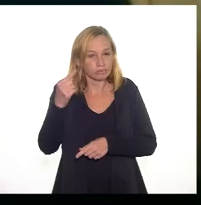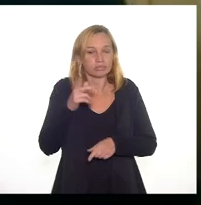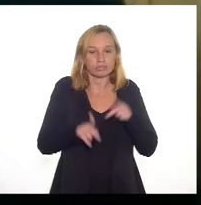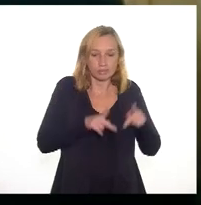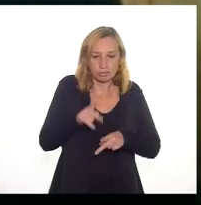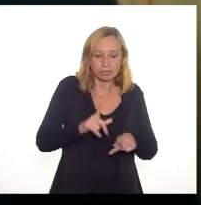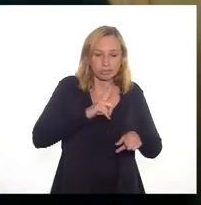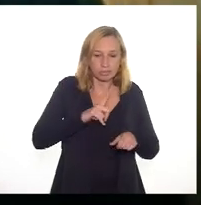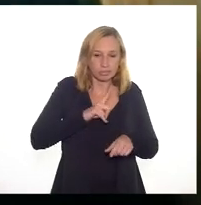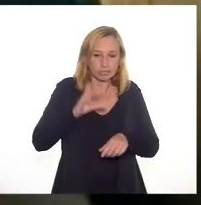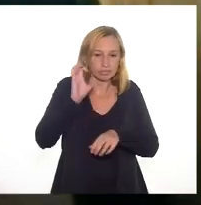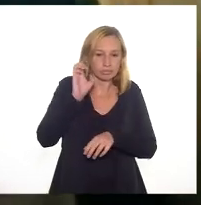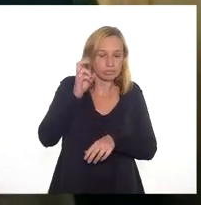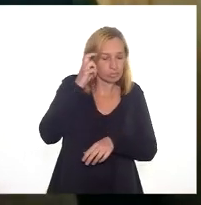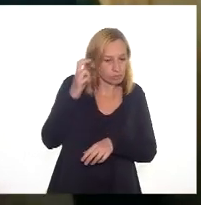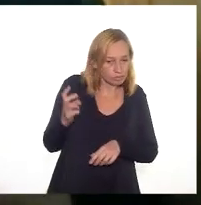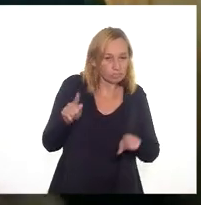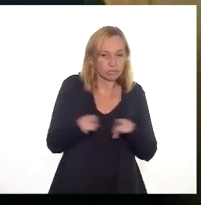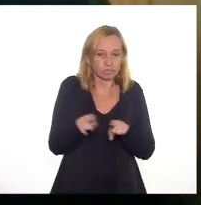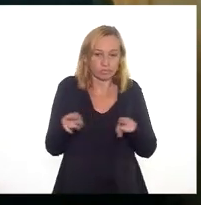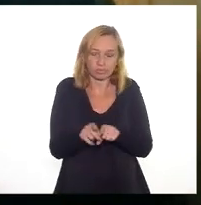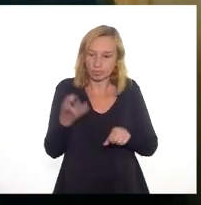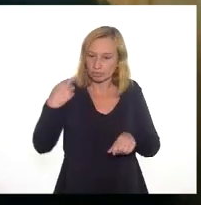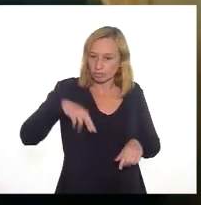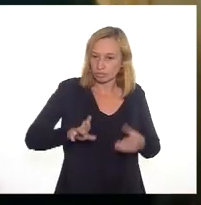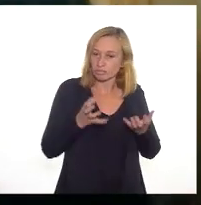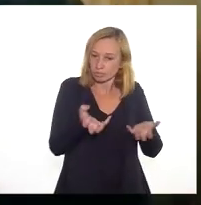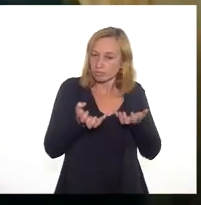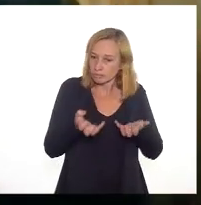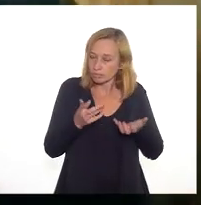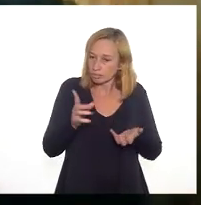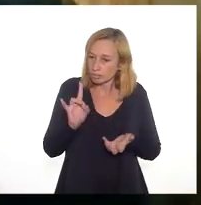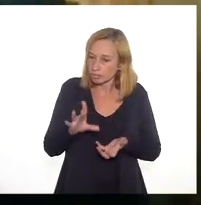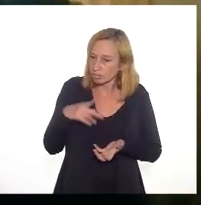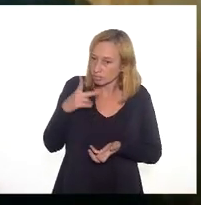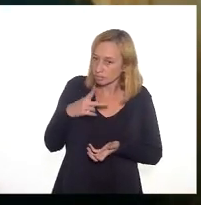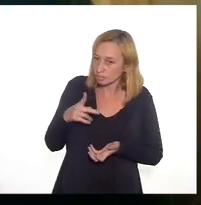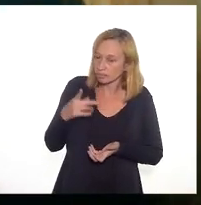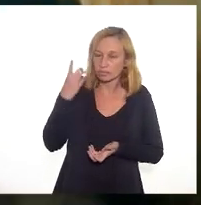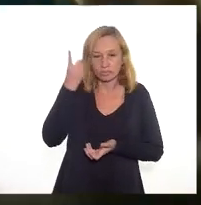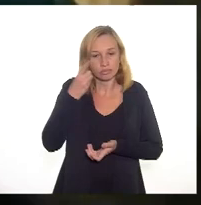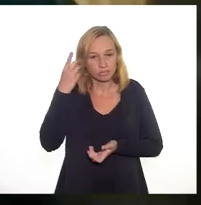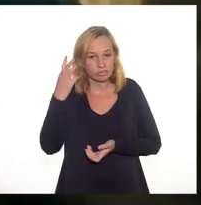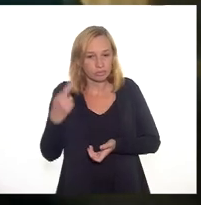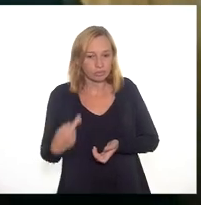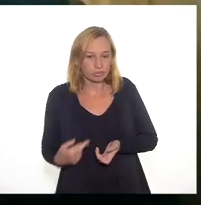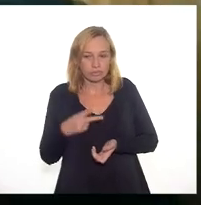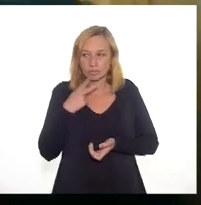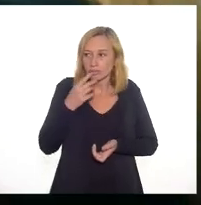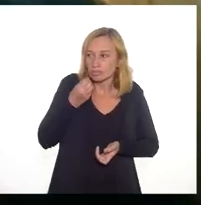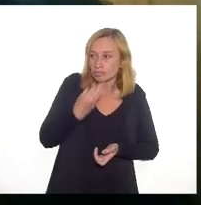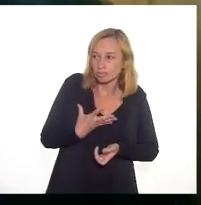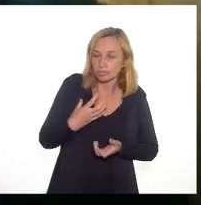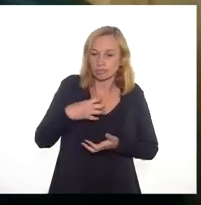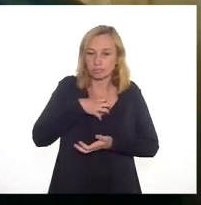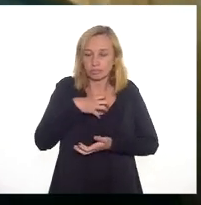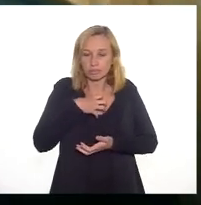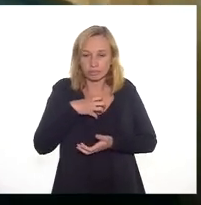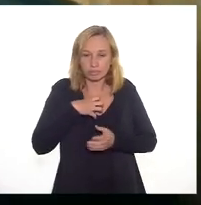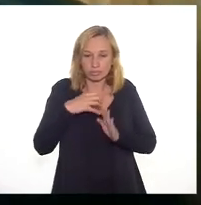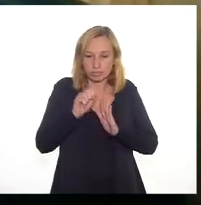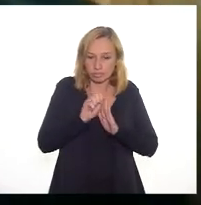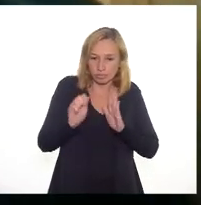religião. E eu quero só dizer, a deputada Renata frisou bem, no sentido de que as